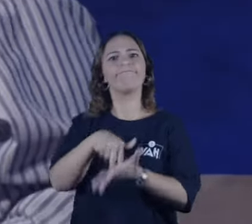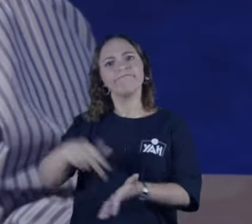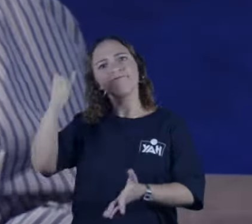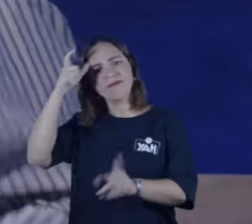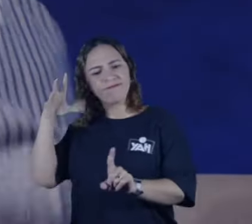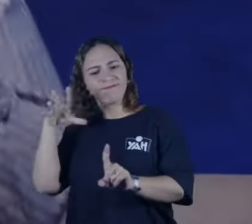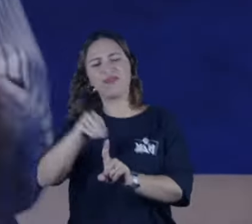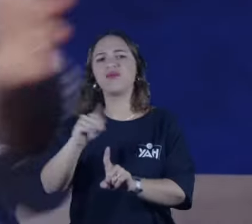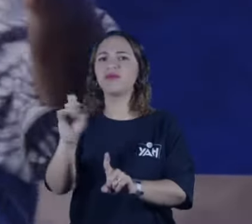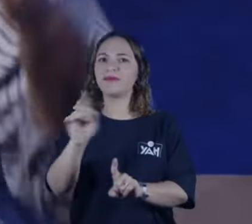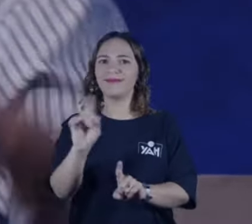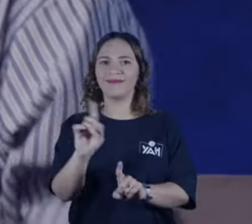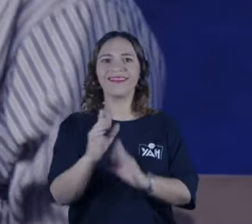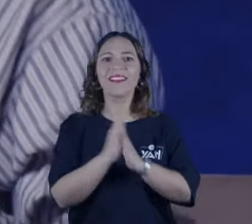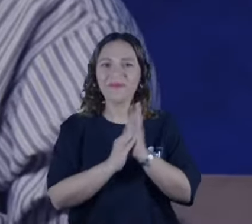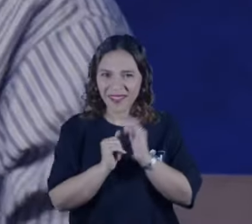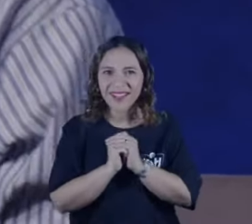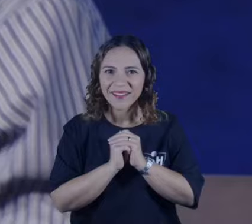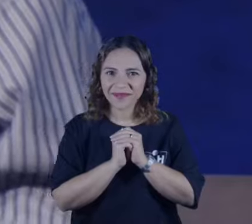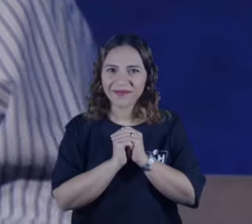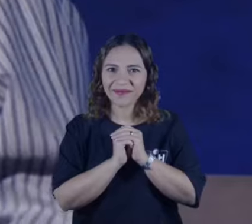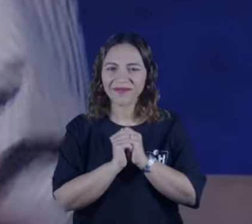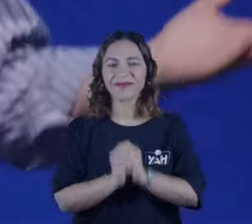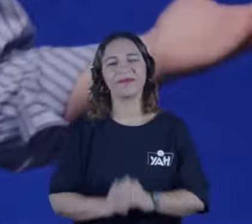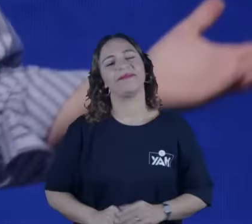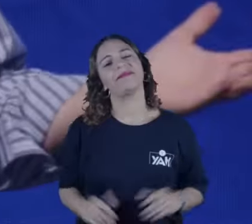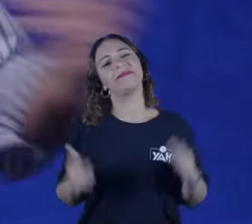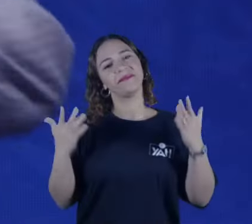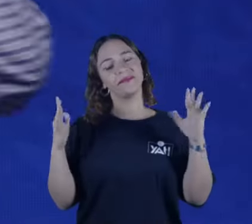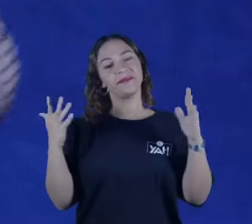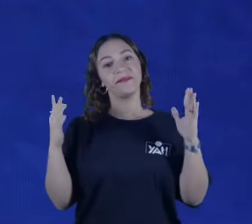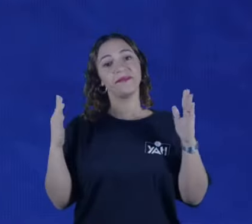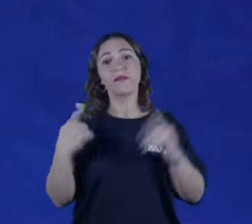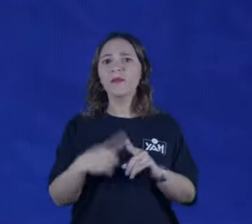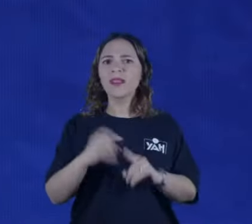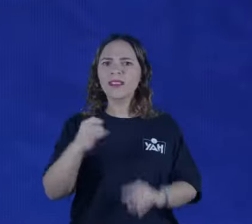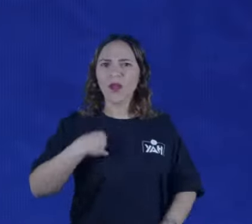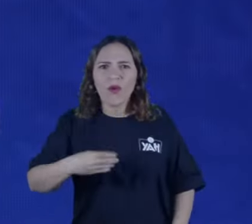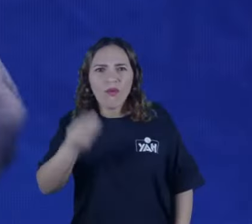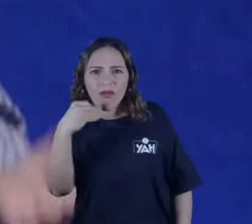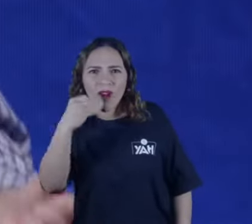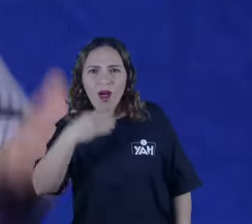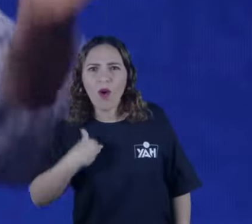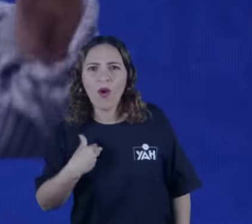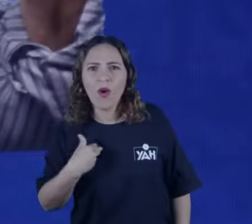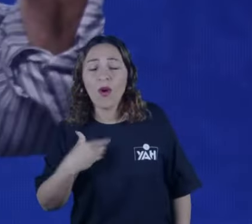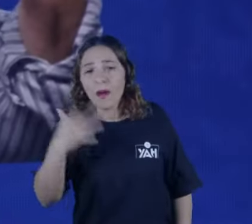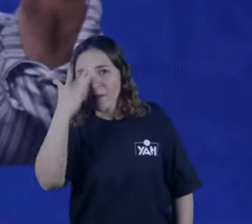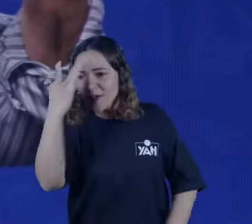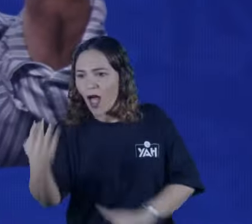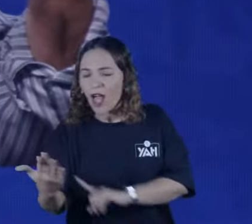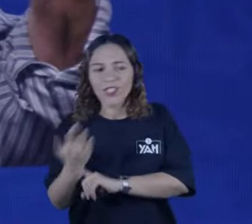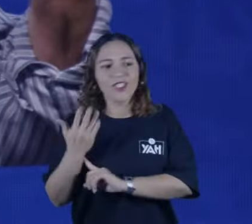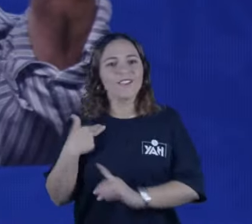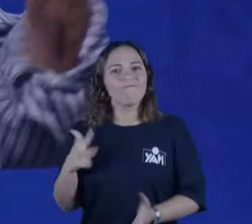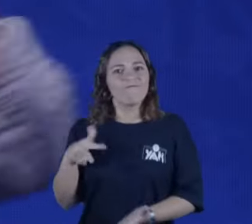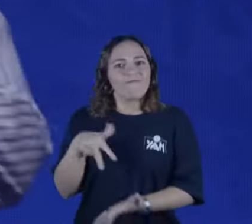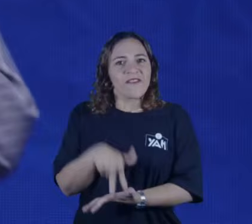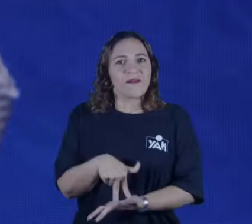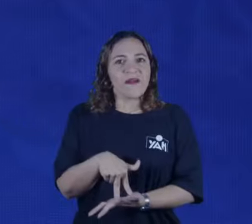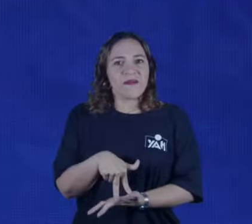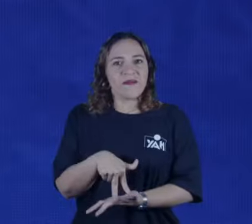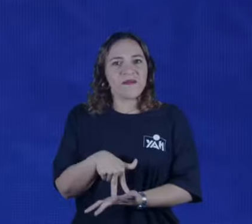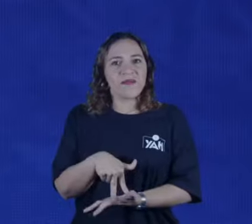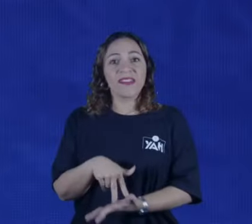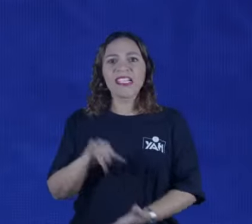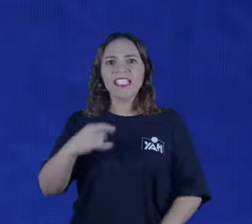diabo não vai vencer a sua vida. Amém? Porque quando eu sou fraco, alguém me levanta.